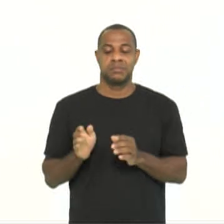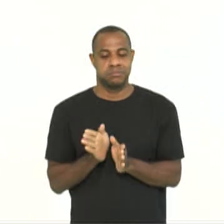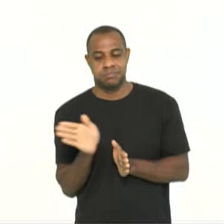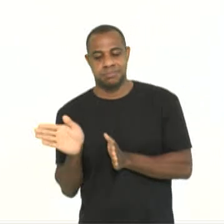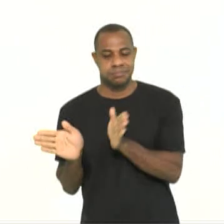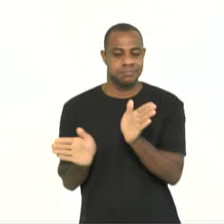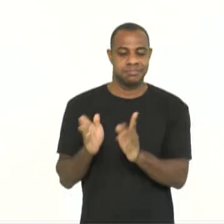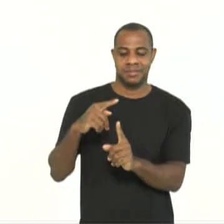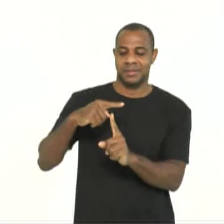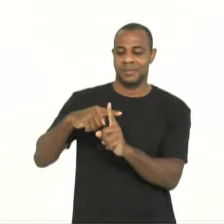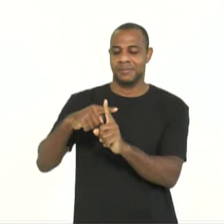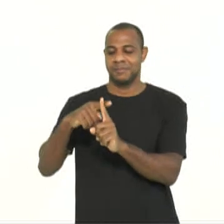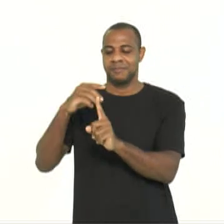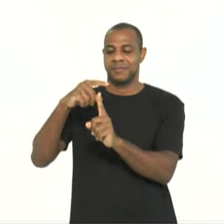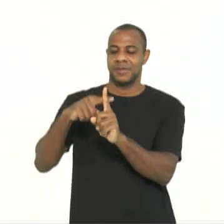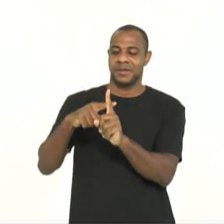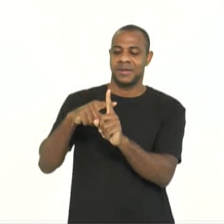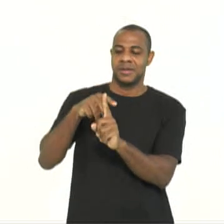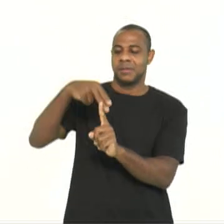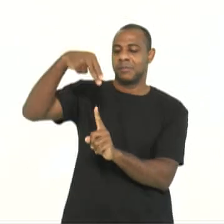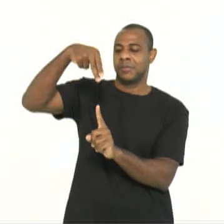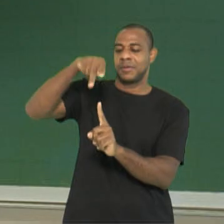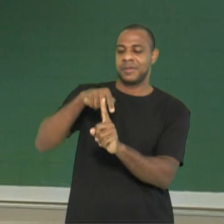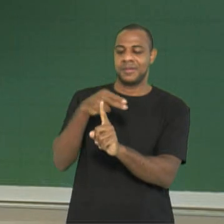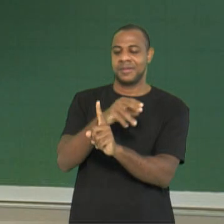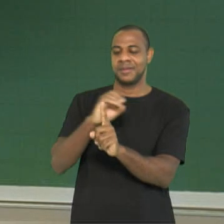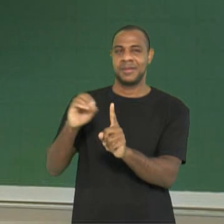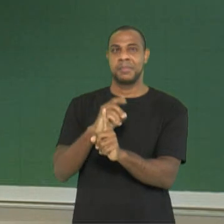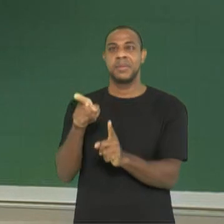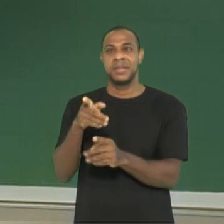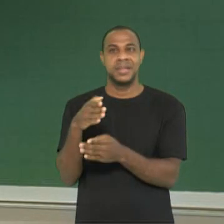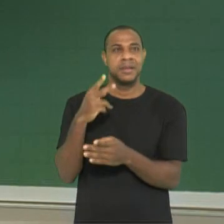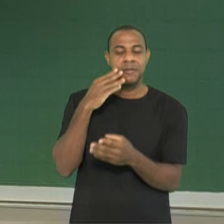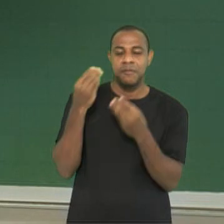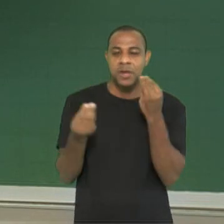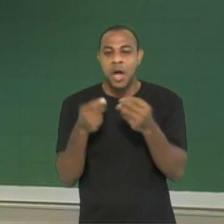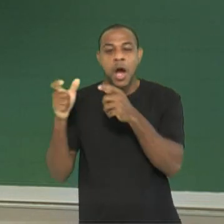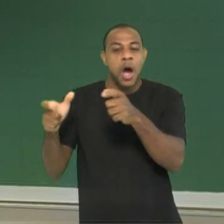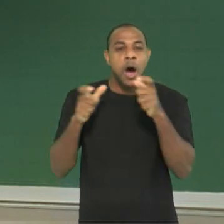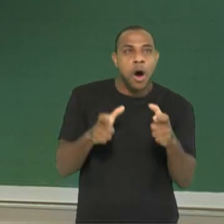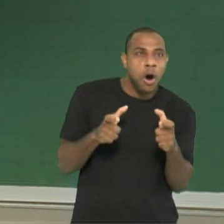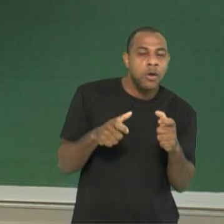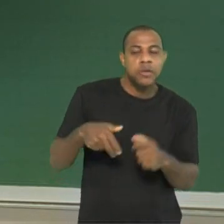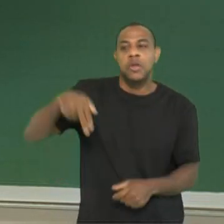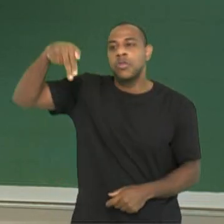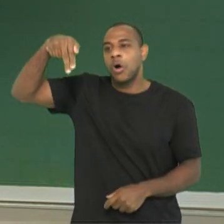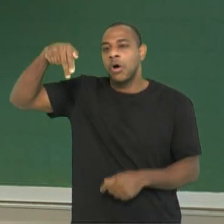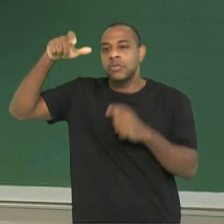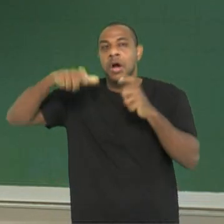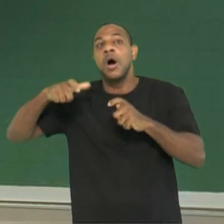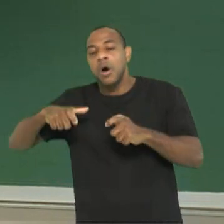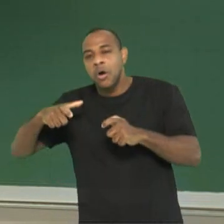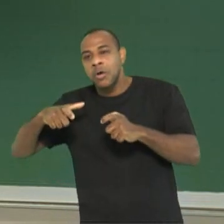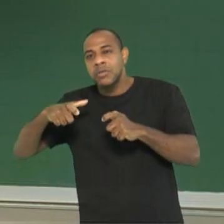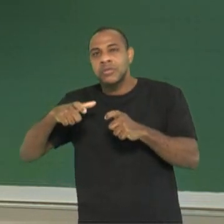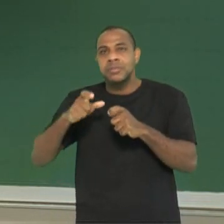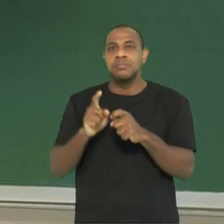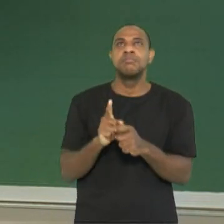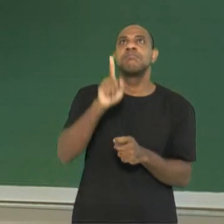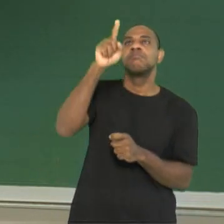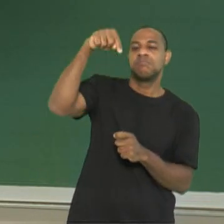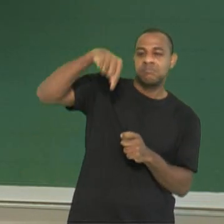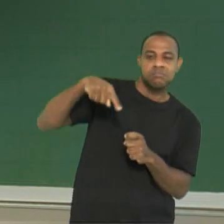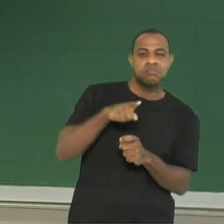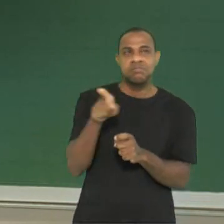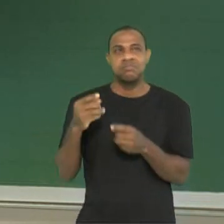do mapa na realidade. Então é para você se orientar, para você saber que o norte que está apontado no mapa em uma determinada direção, para